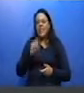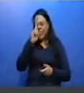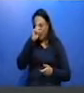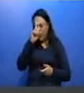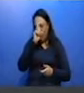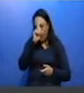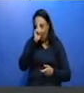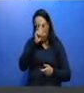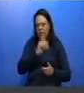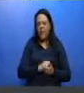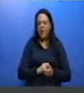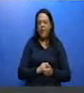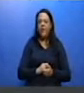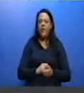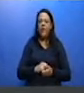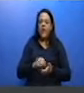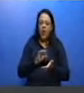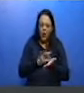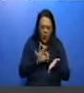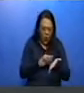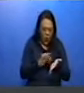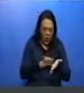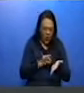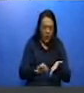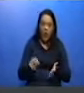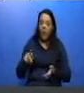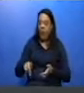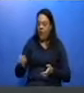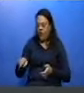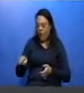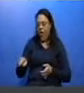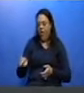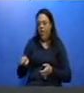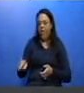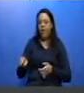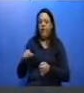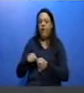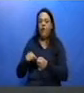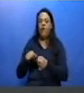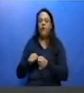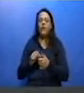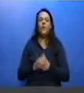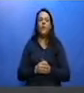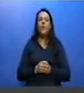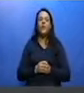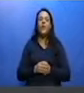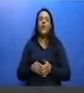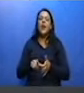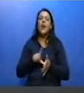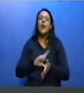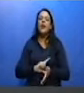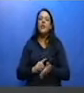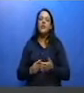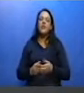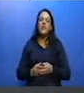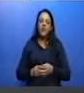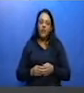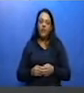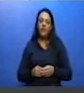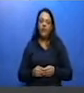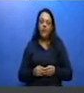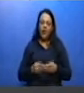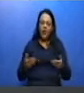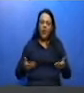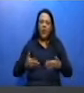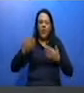tarefa, o professor vai fazer. Antes de nós encerrarmos, eu queria fazer um agradecimento